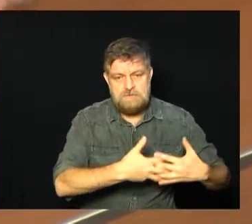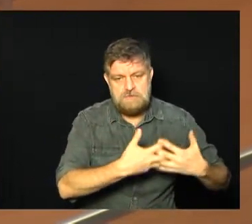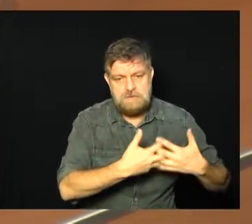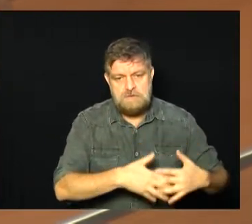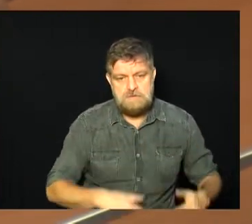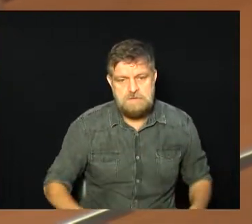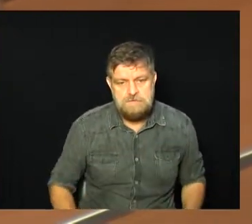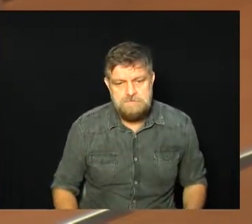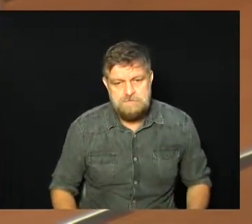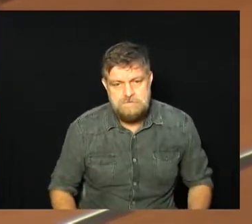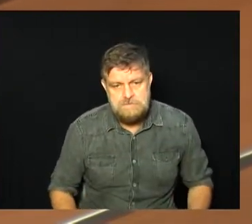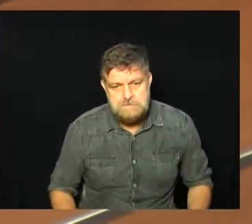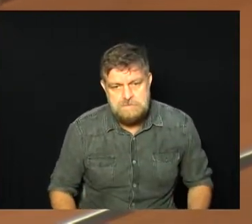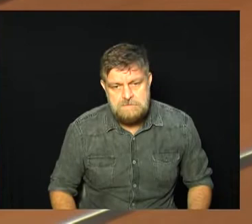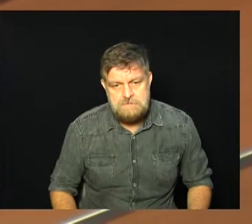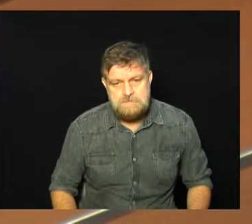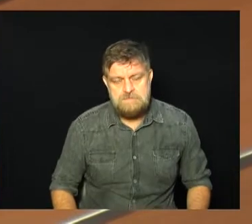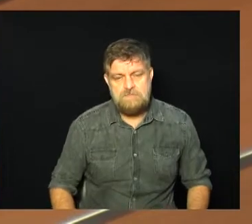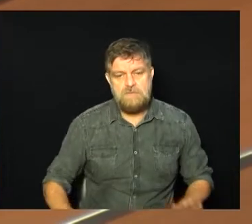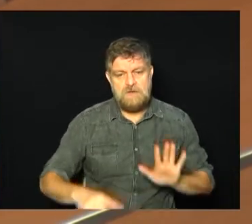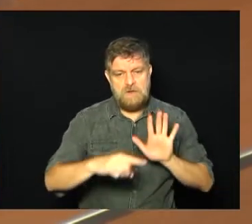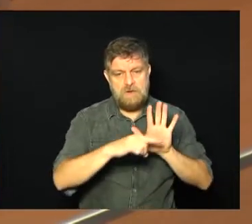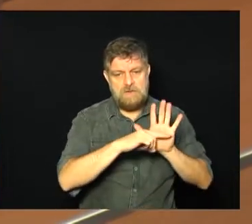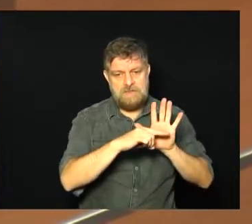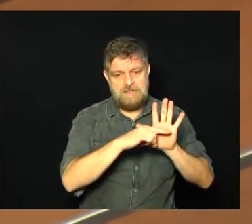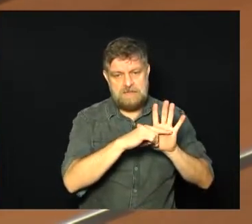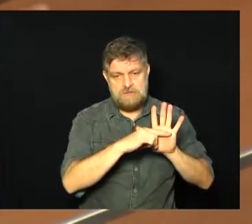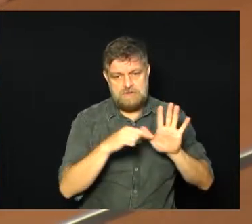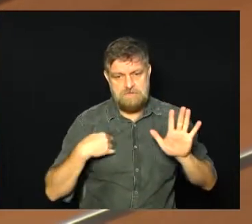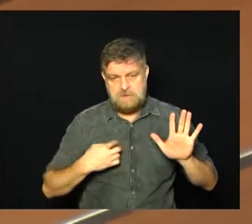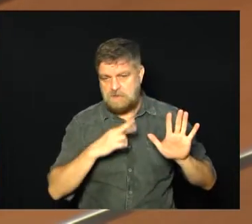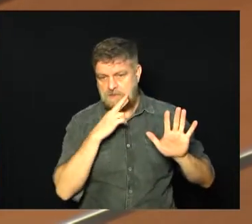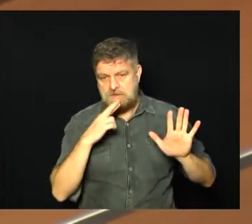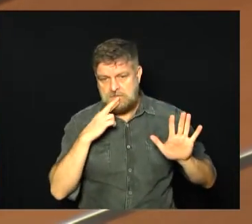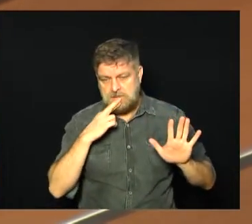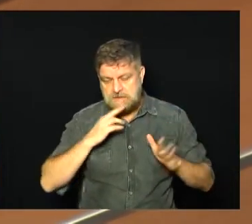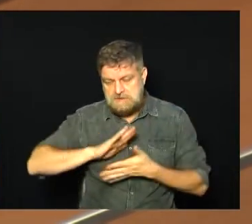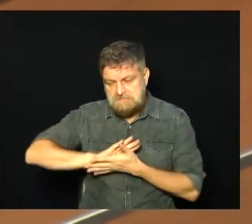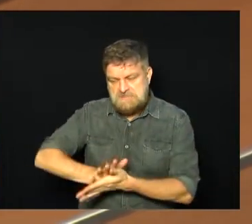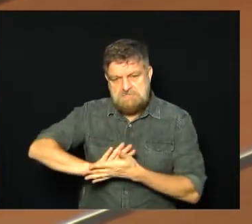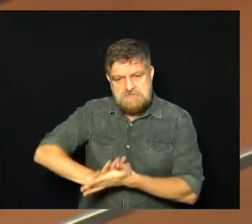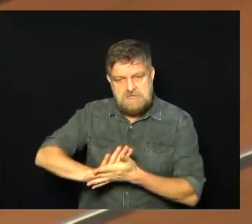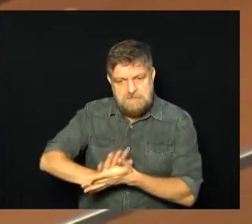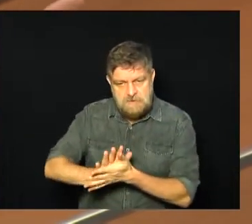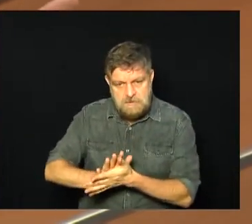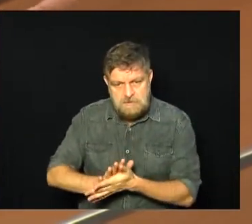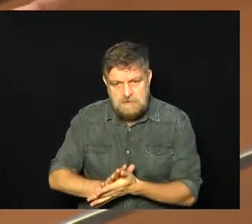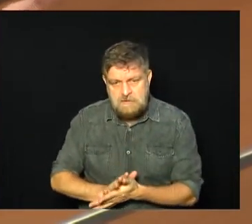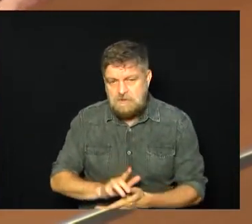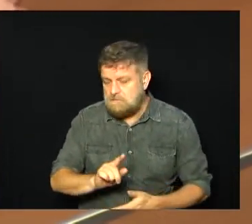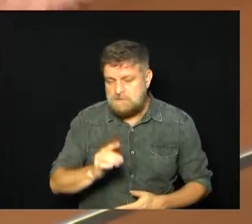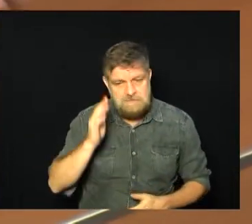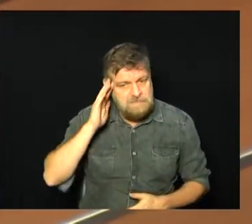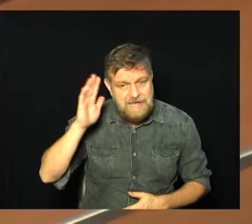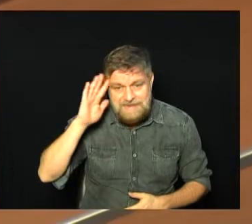Mas a imagem negativa que gera para o estabelecimento isso, da forma que foi feita, vocês não têm ideia. Vocês não têm...